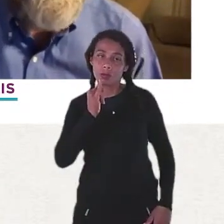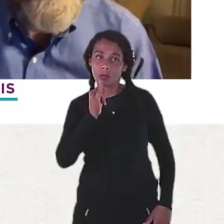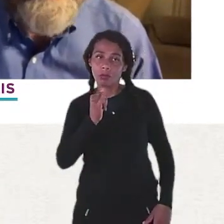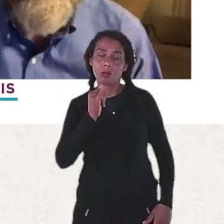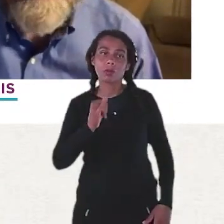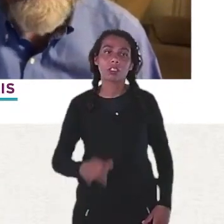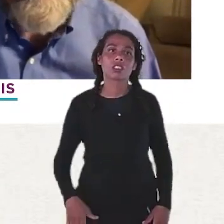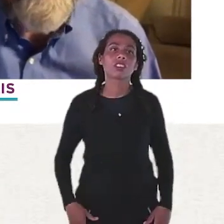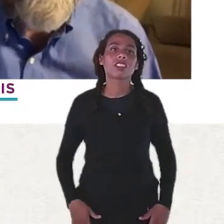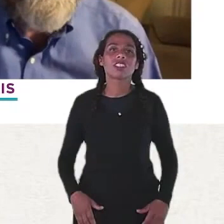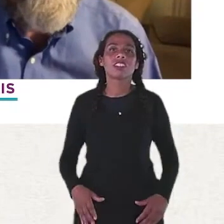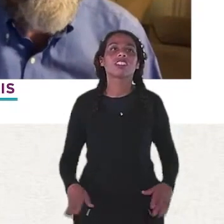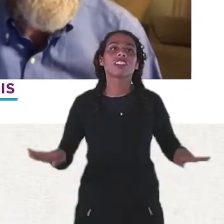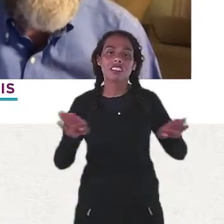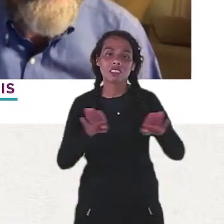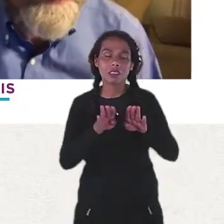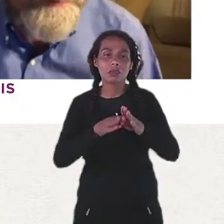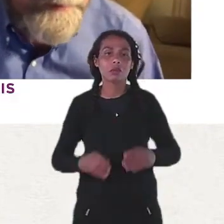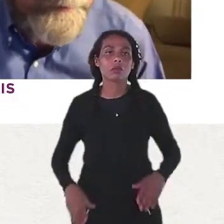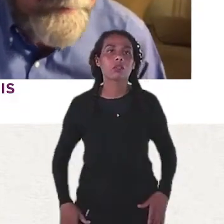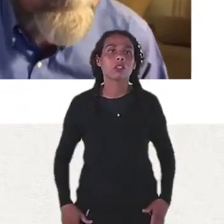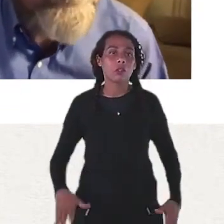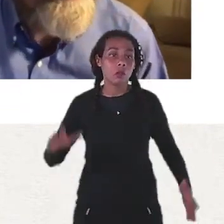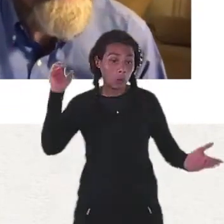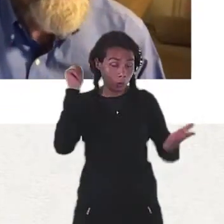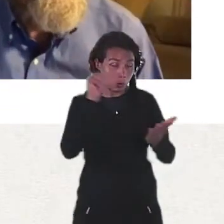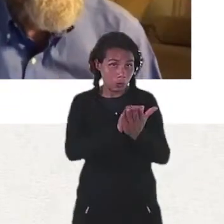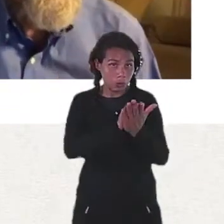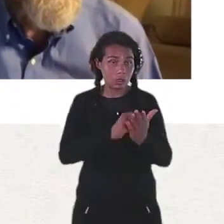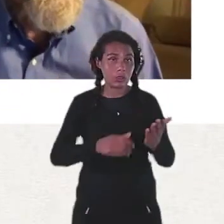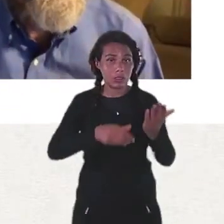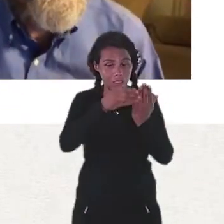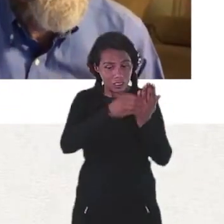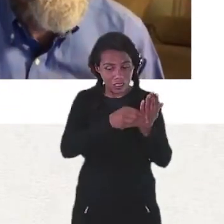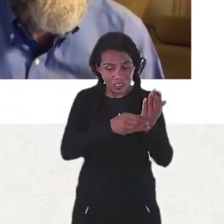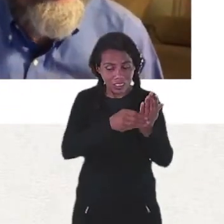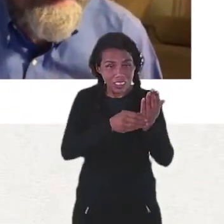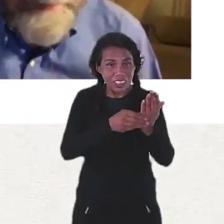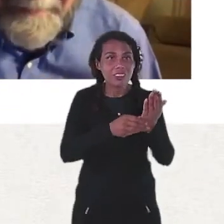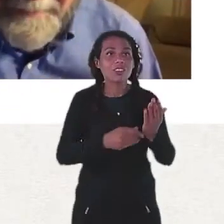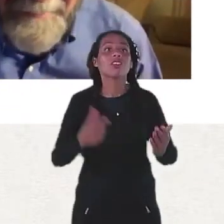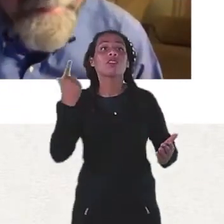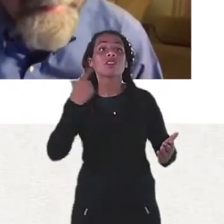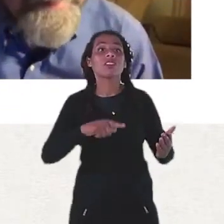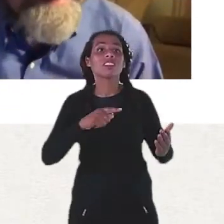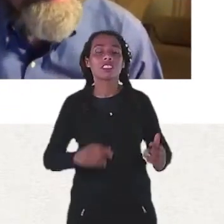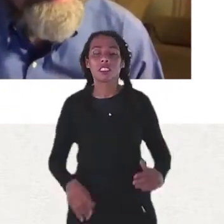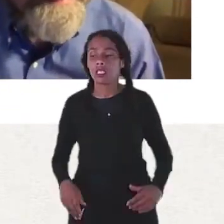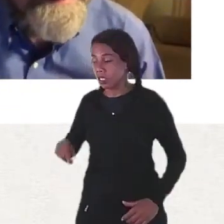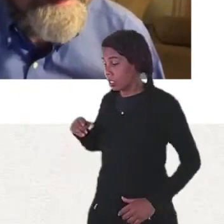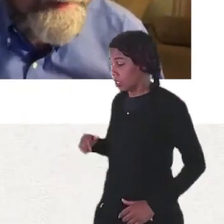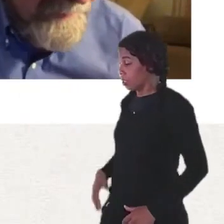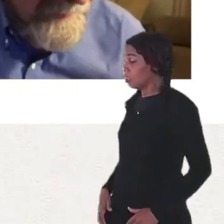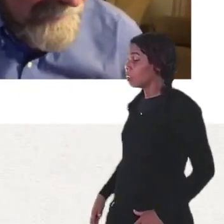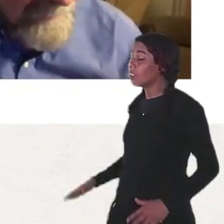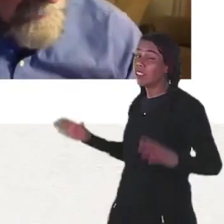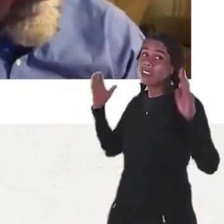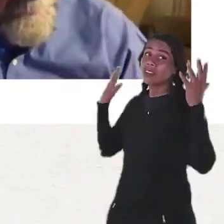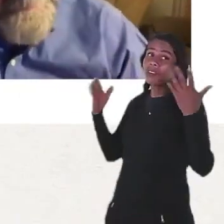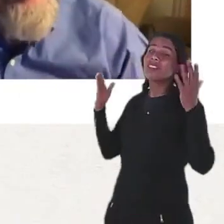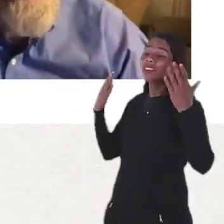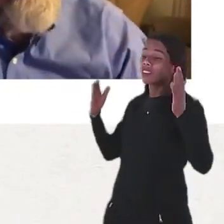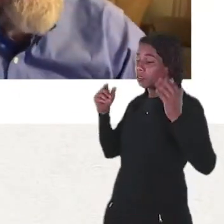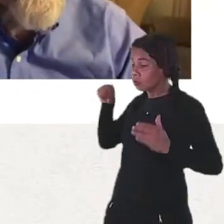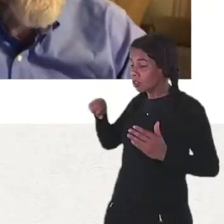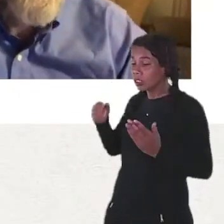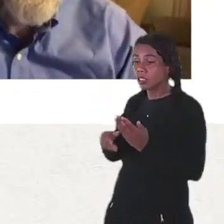contrato com a Planeta para escrever o meu primeiro livro de ficção científica. Que genial! Então nós temos uma notícia nova,